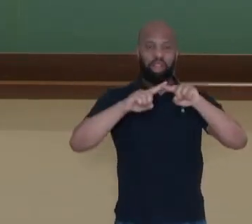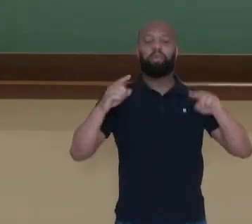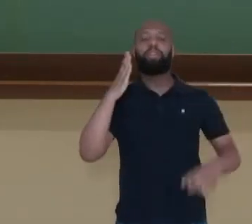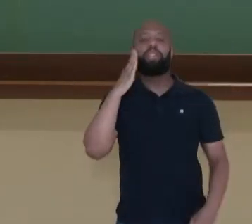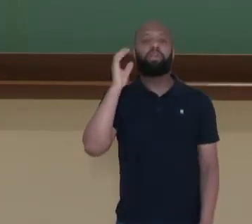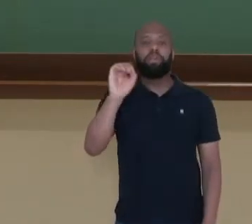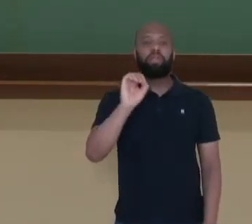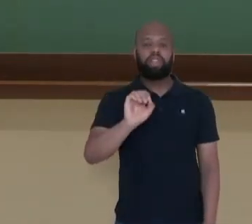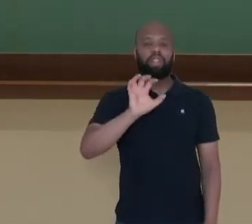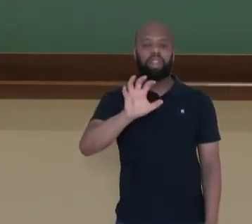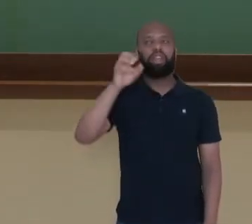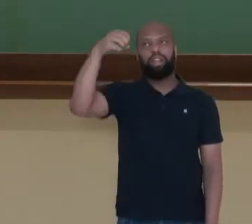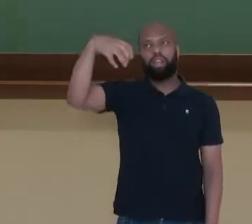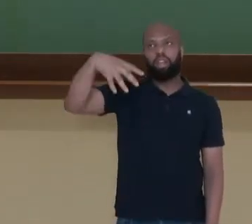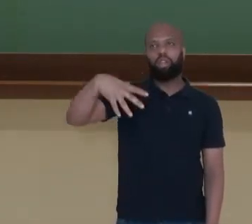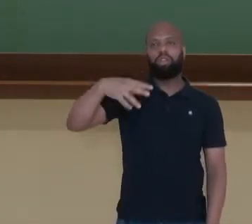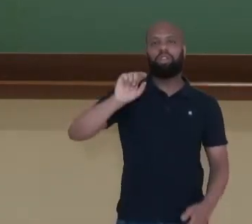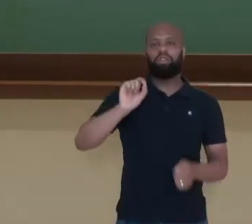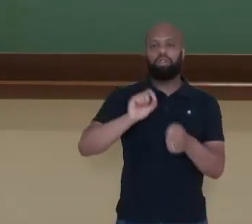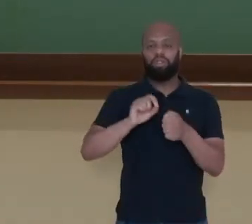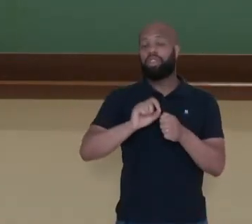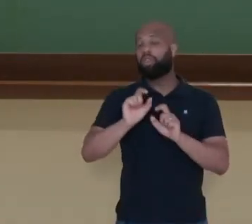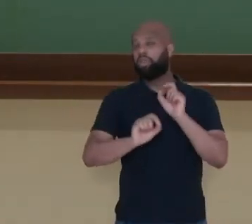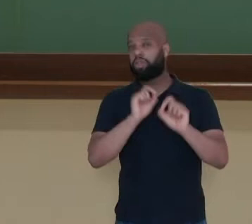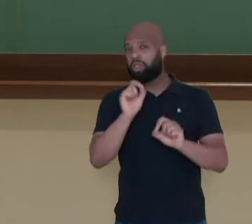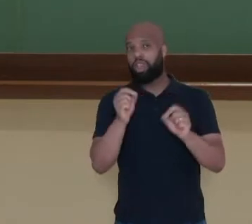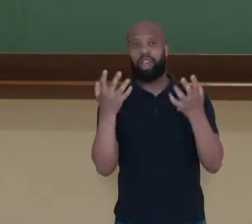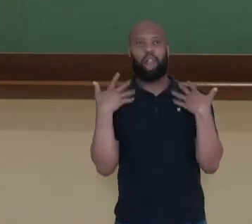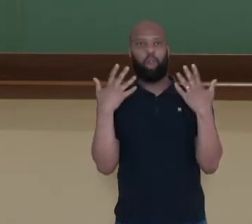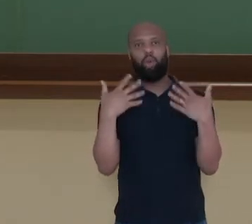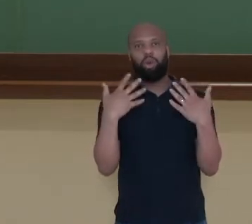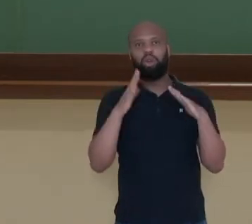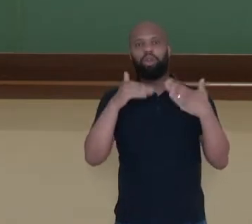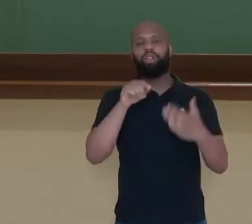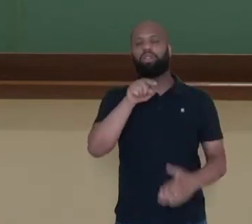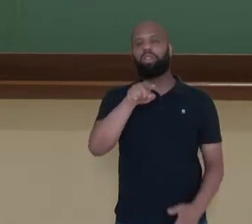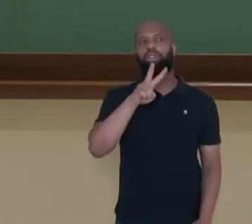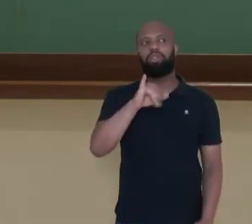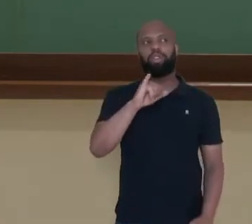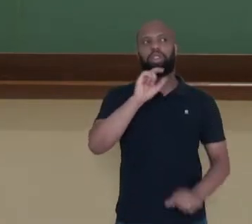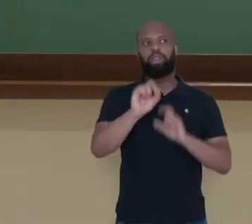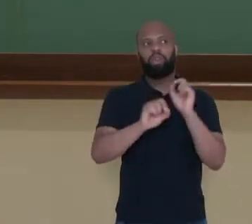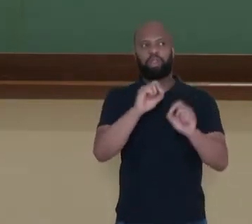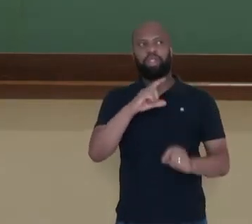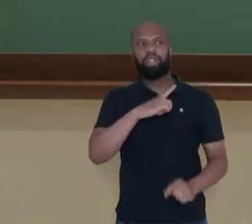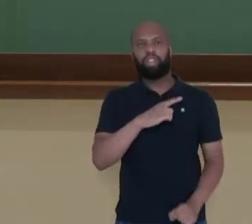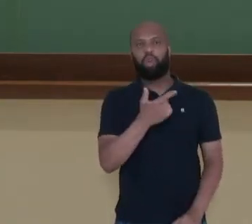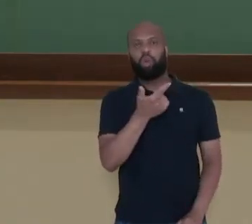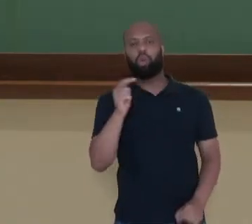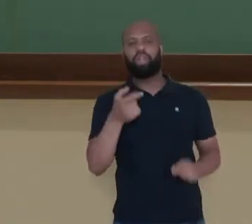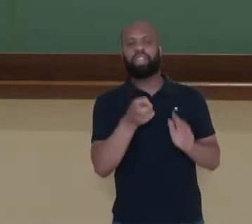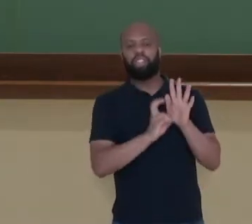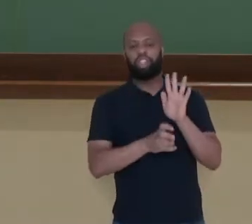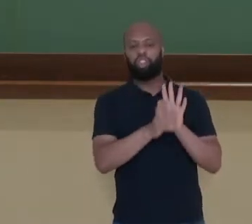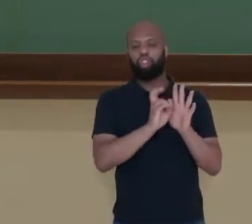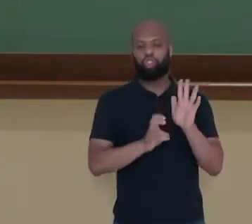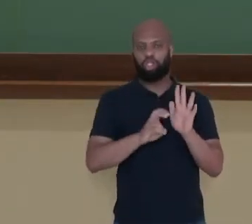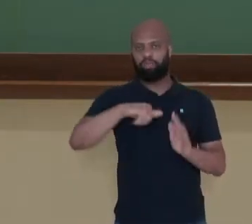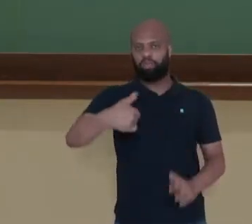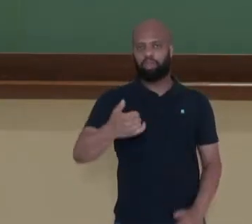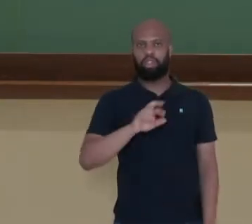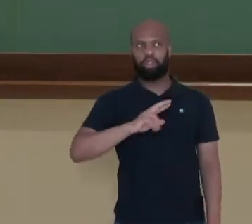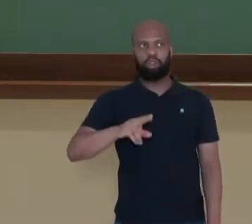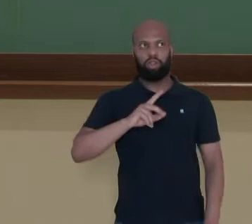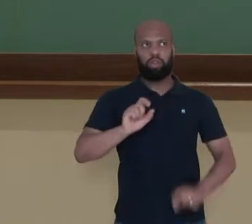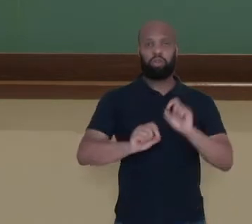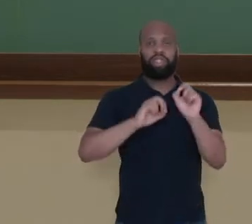acaba gerando calor, né? Então isso faz com que você tenha uma energia que não é aproveitada, a gente chama isso de